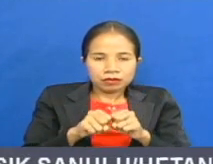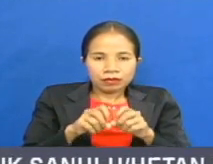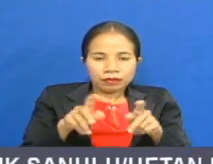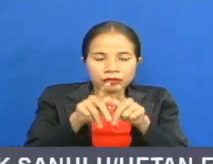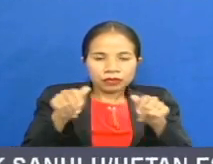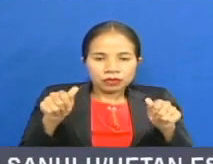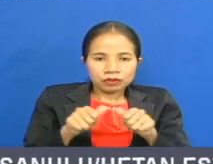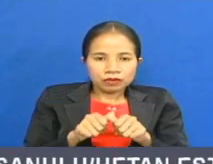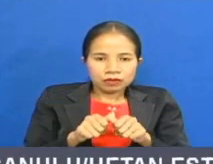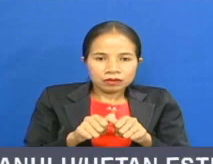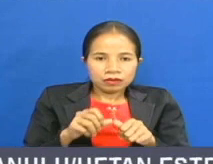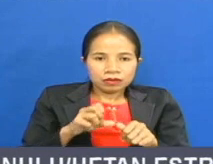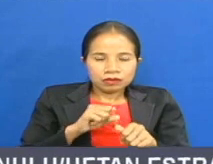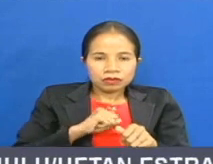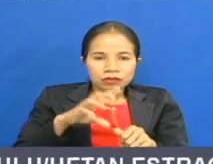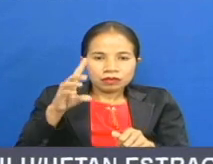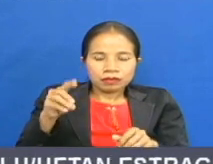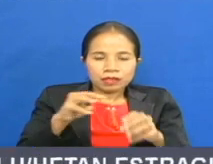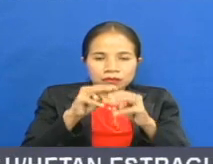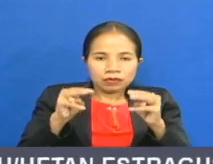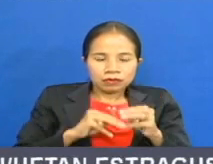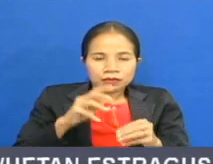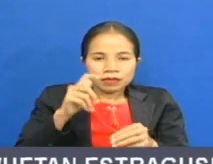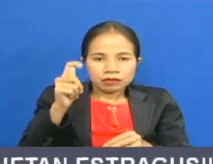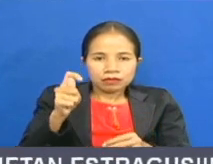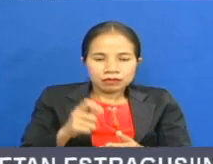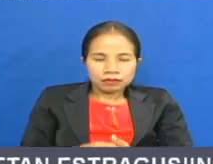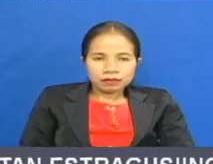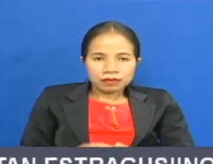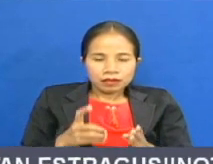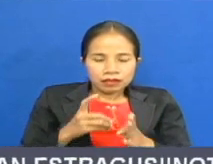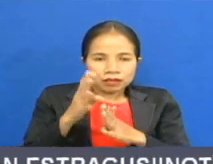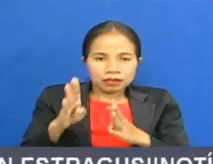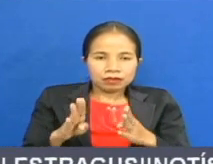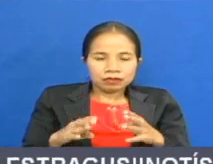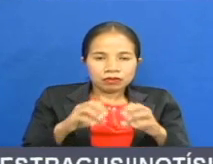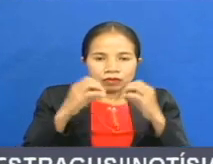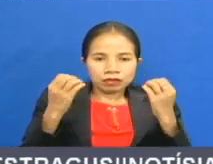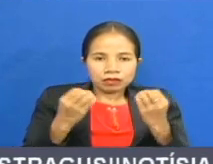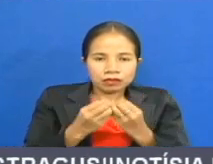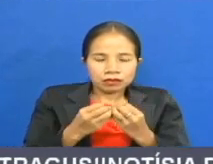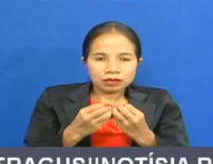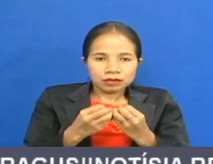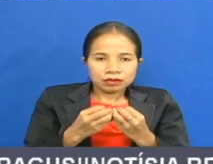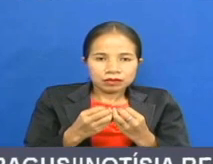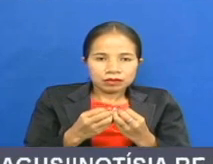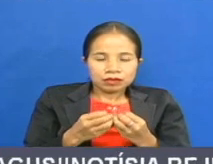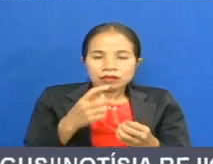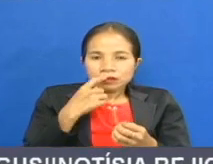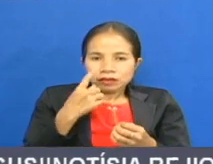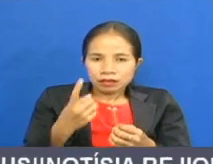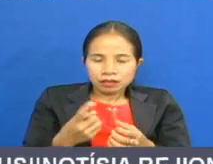posto administrativo soibada município Manatutu. Diretor Executivo Fundação COTI, Alessandro Sarmento